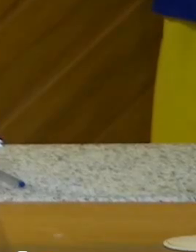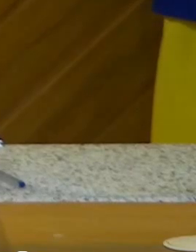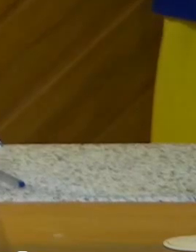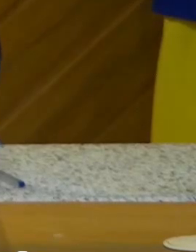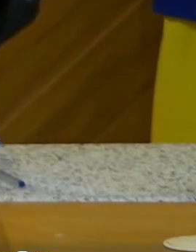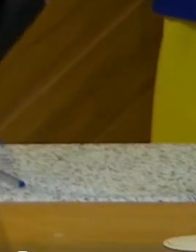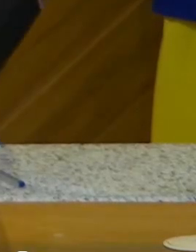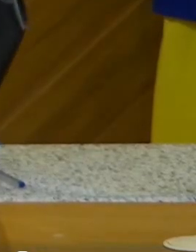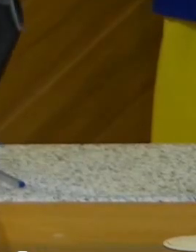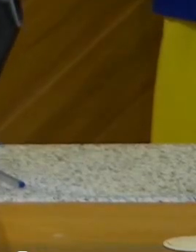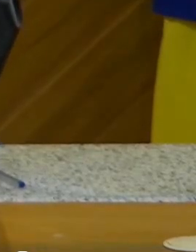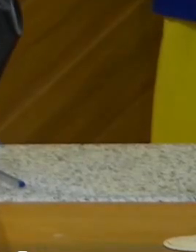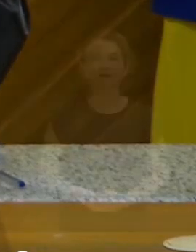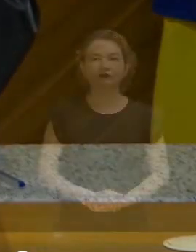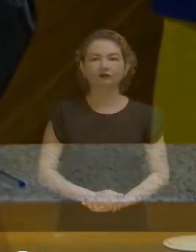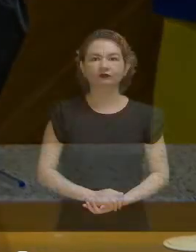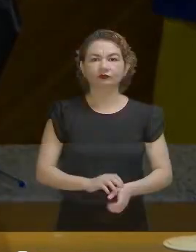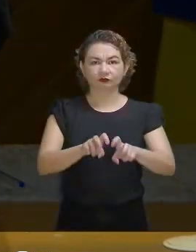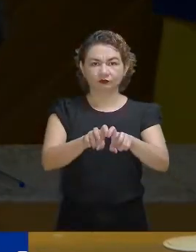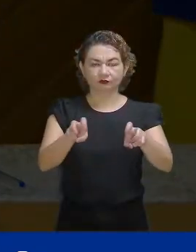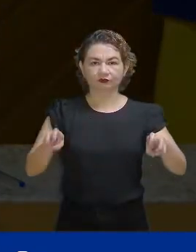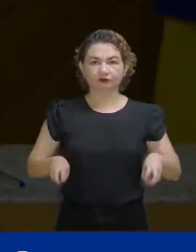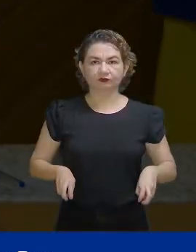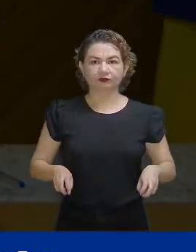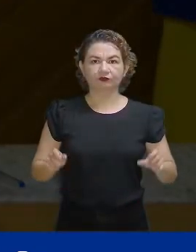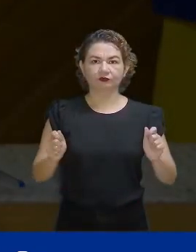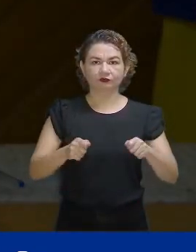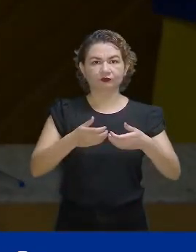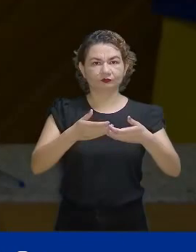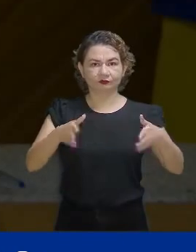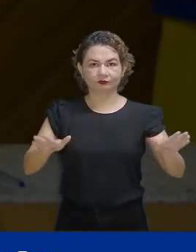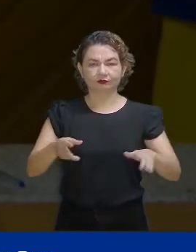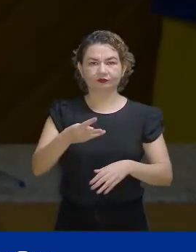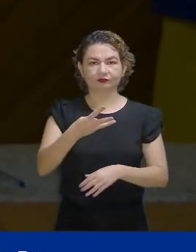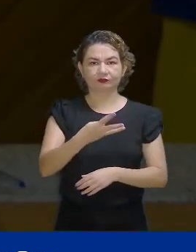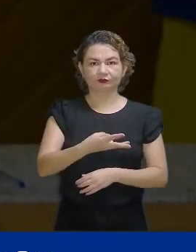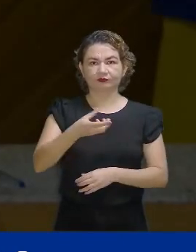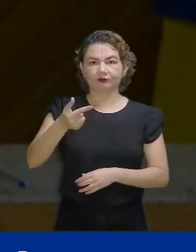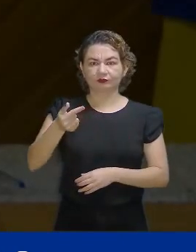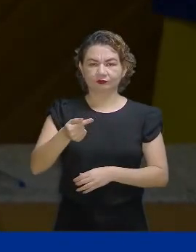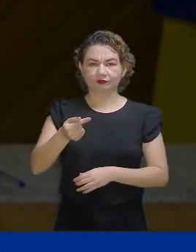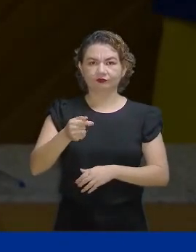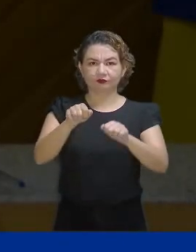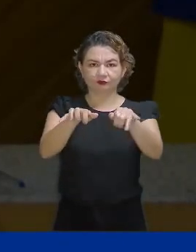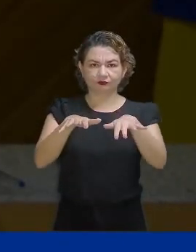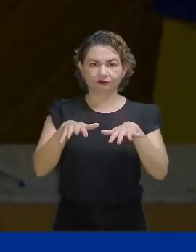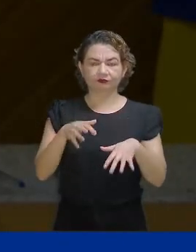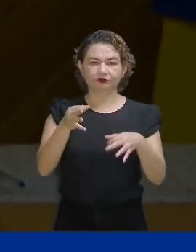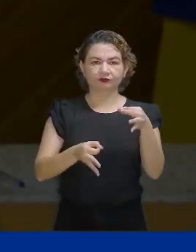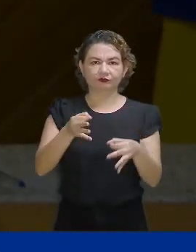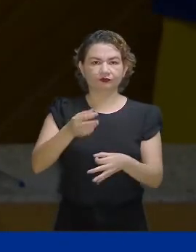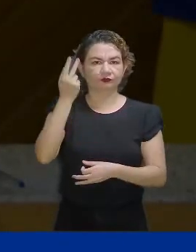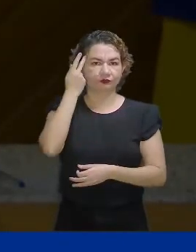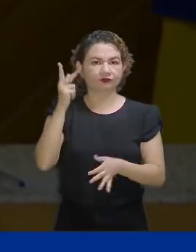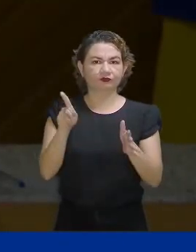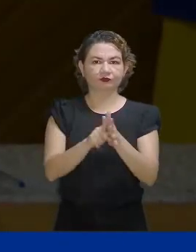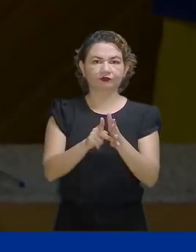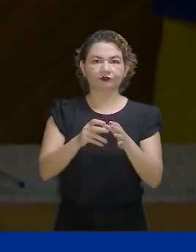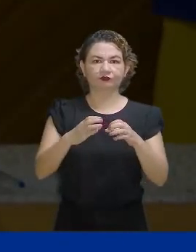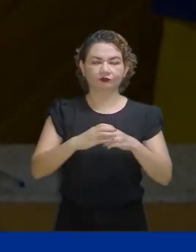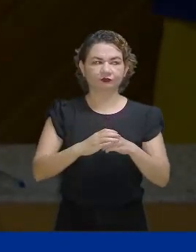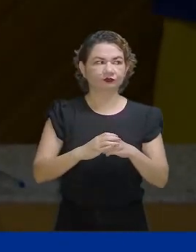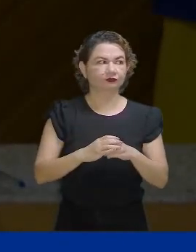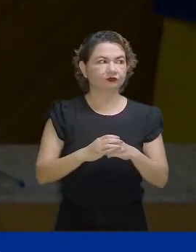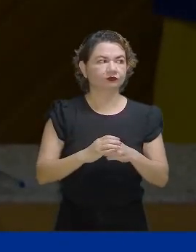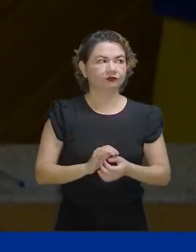Con o desembargador Carmo Antônio, presidente do Tribunal Regional Eleitoral da Amapá. Adan Cantilha Superior, logo do TREP, Cajiri,